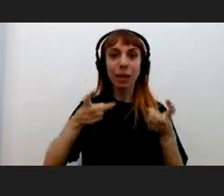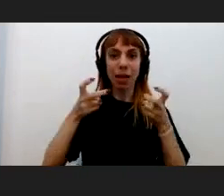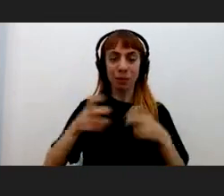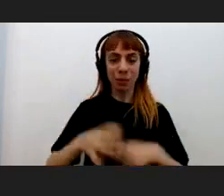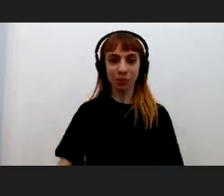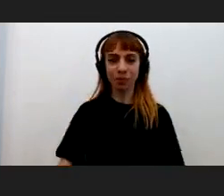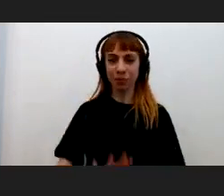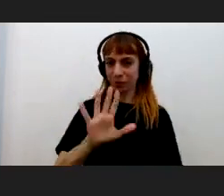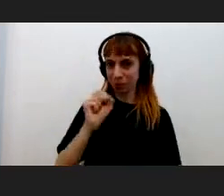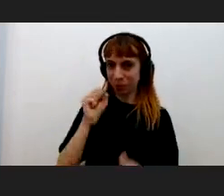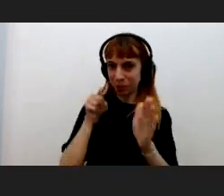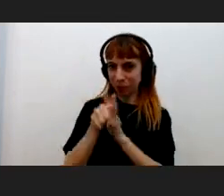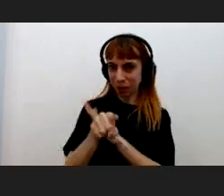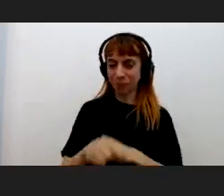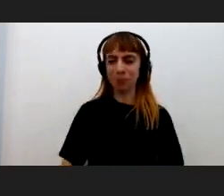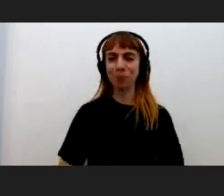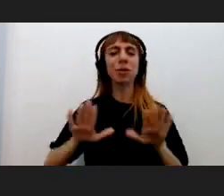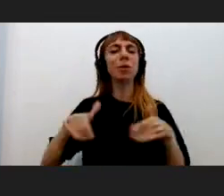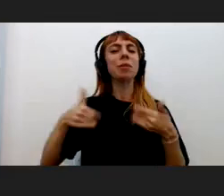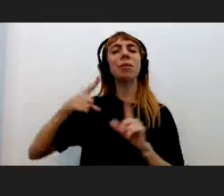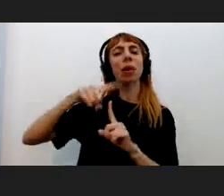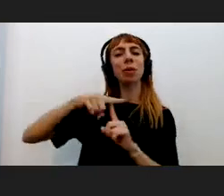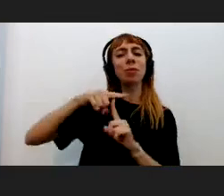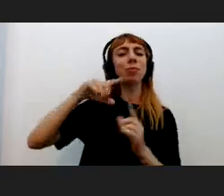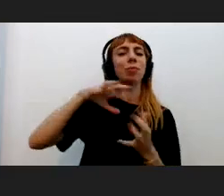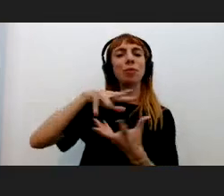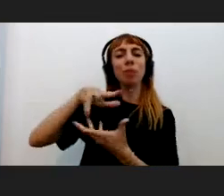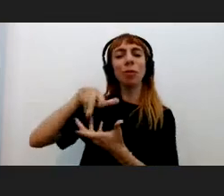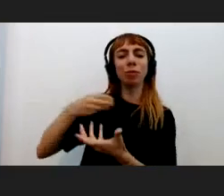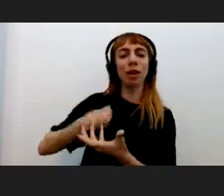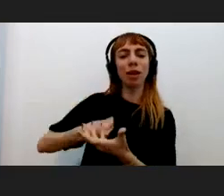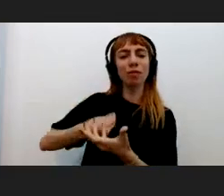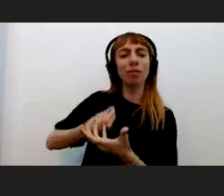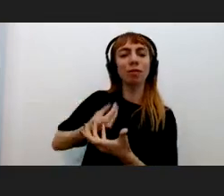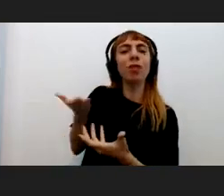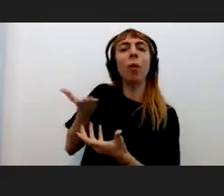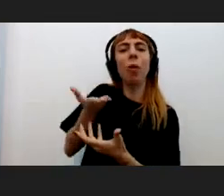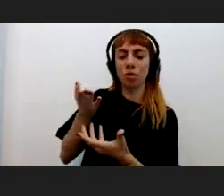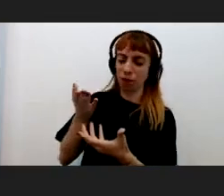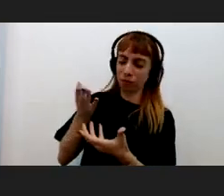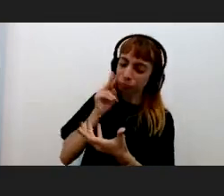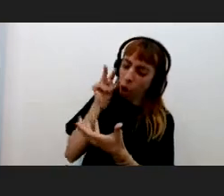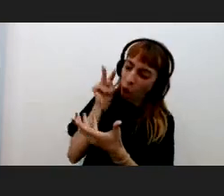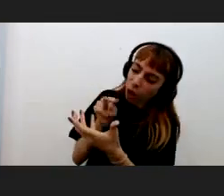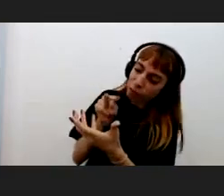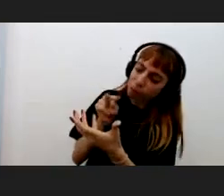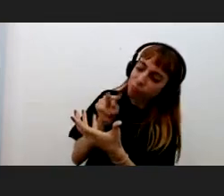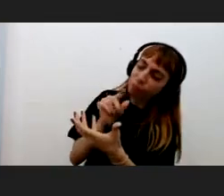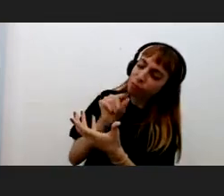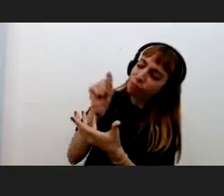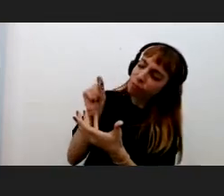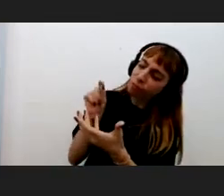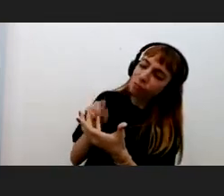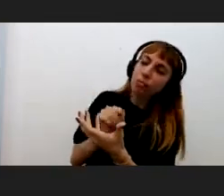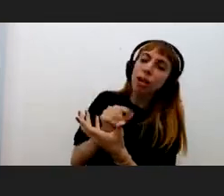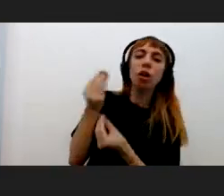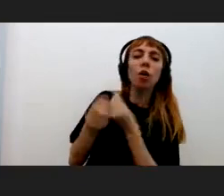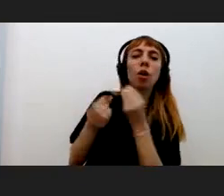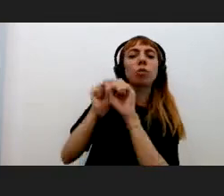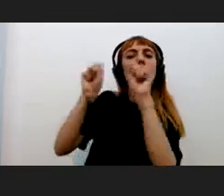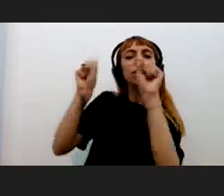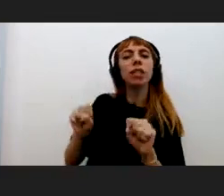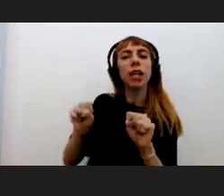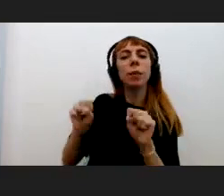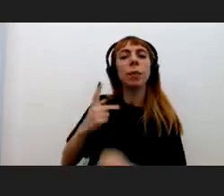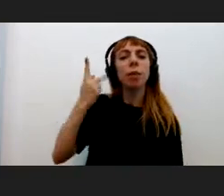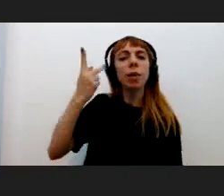vive? Quais são os sistemas políticos, econômicos, sociais que nos moldam,